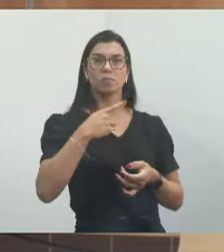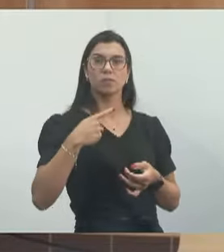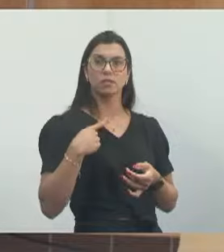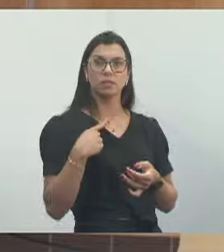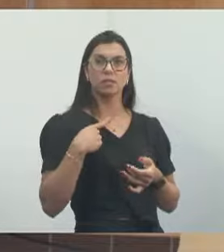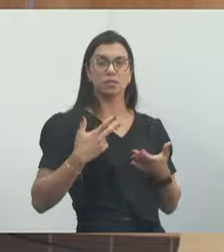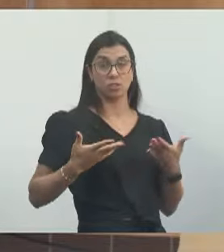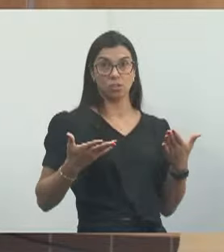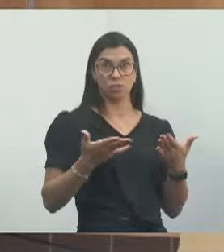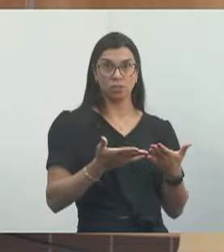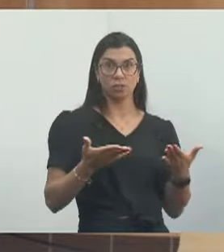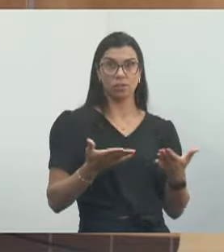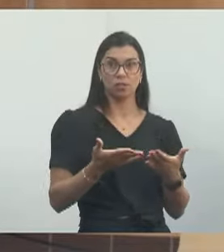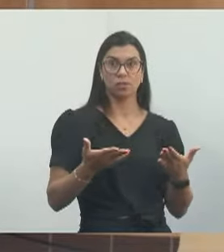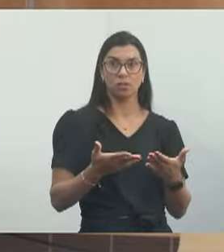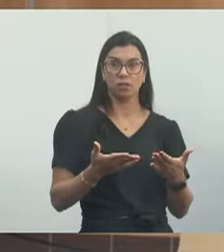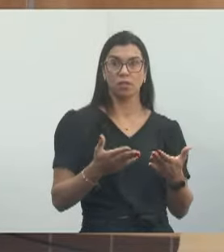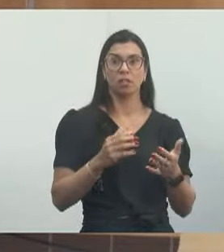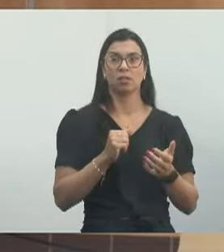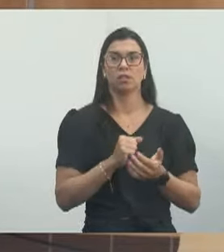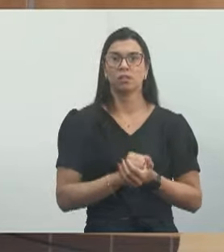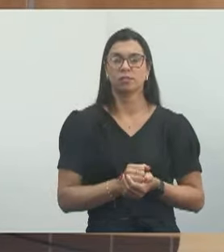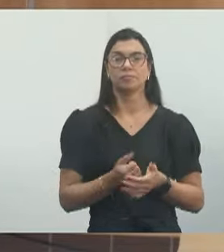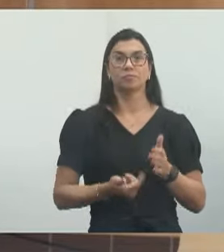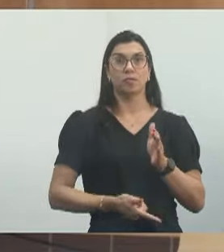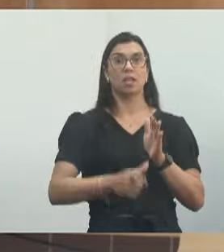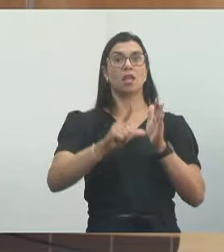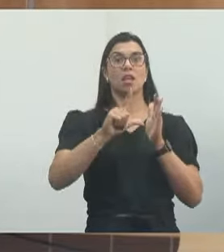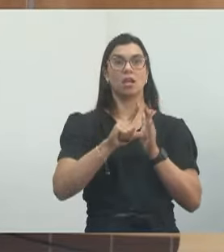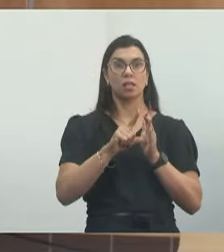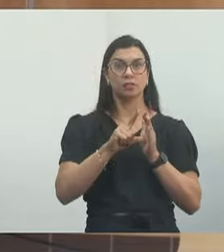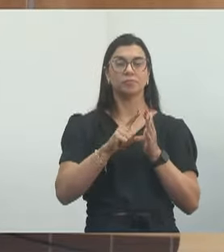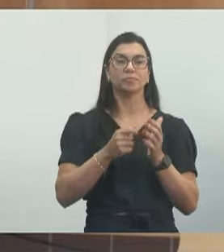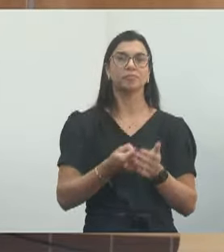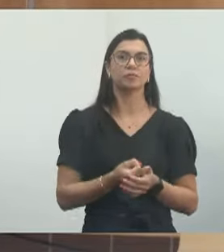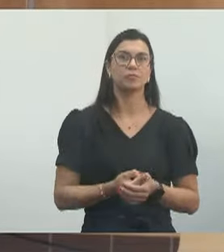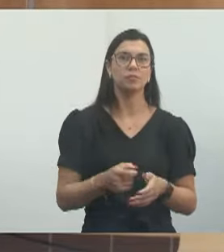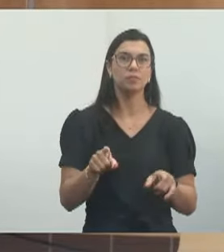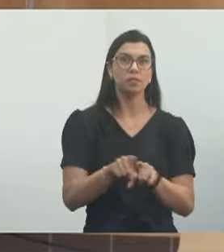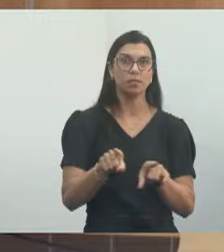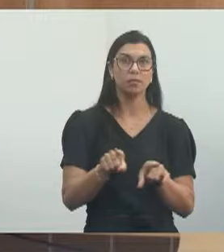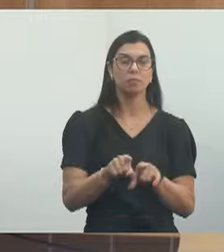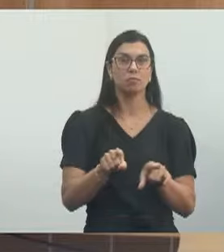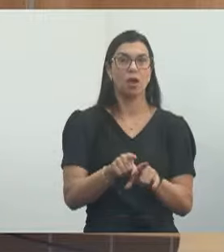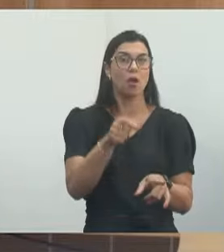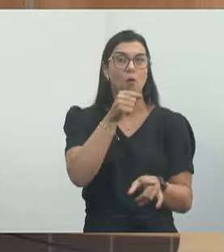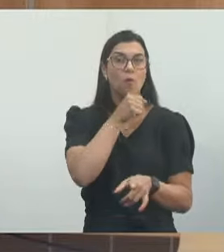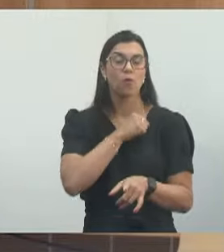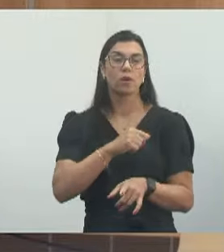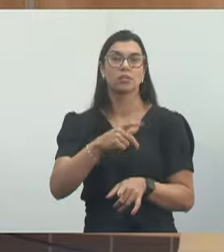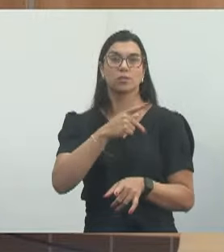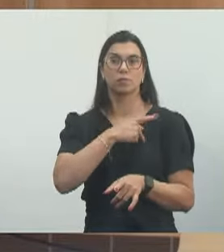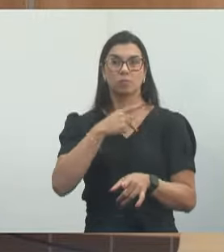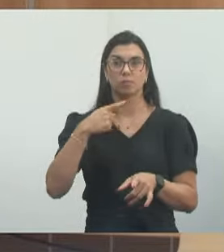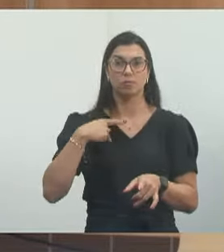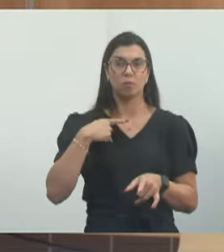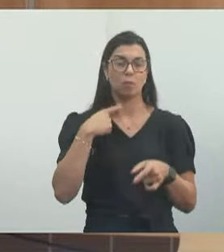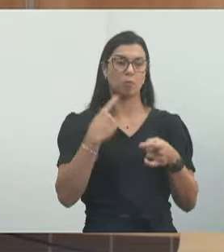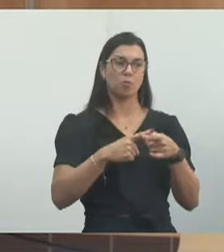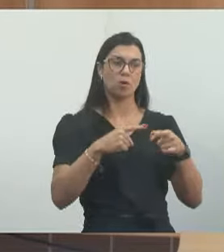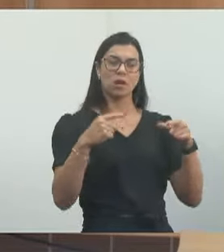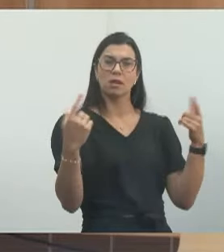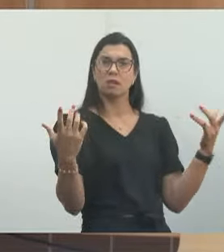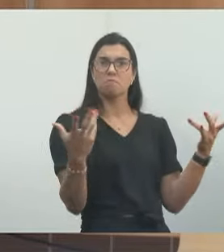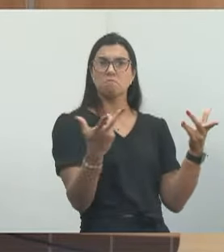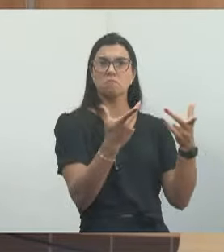ao o presidente que antecedeu a sua gestão, Marcelo, pelo belíssimo